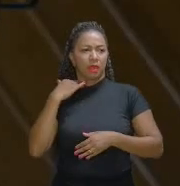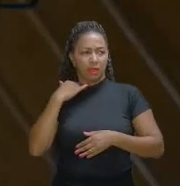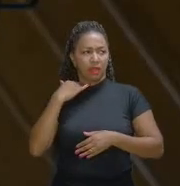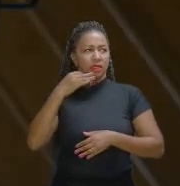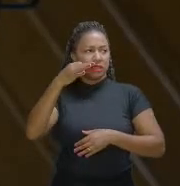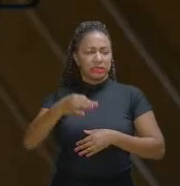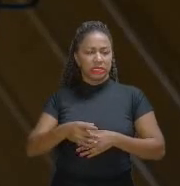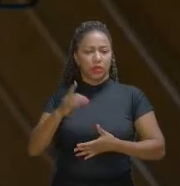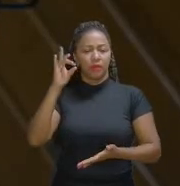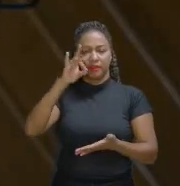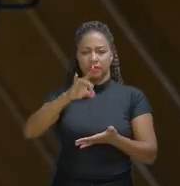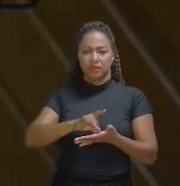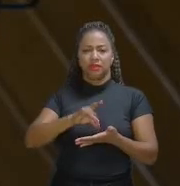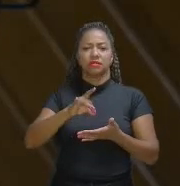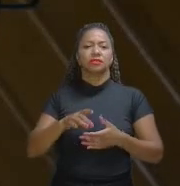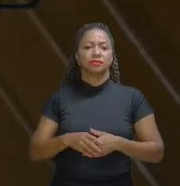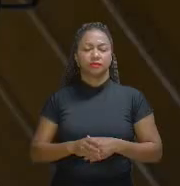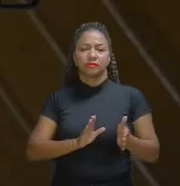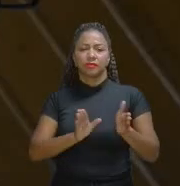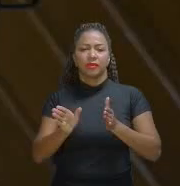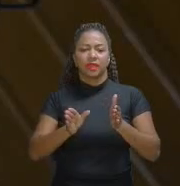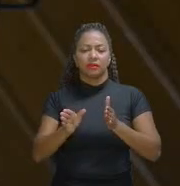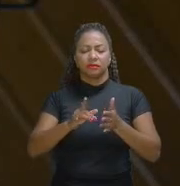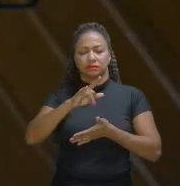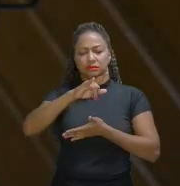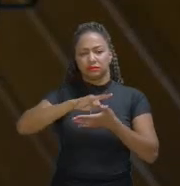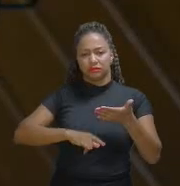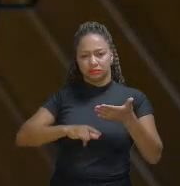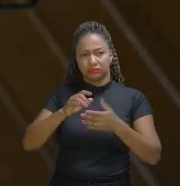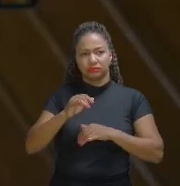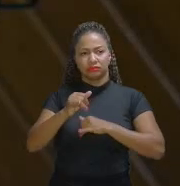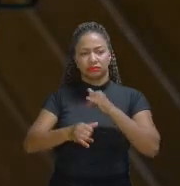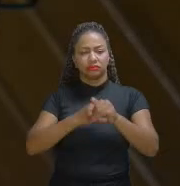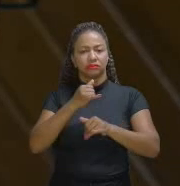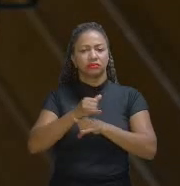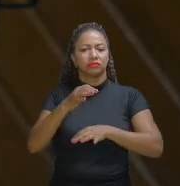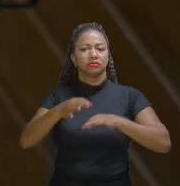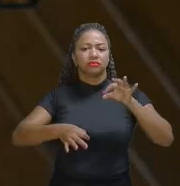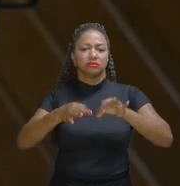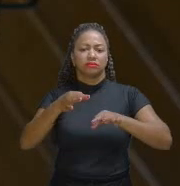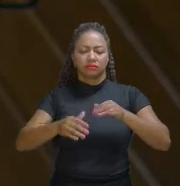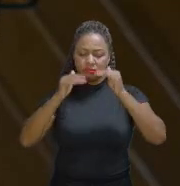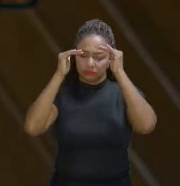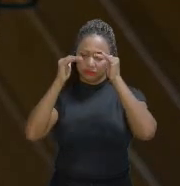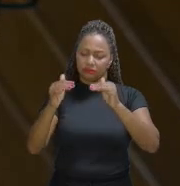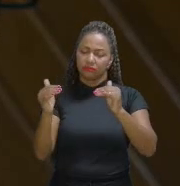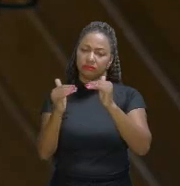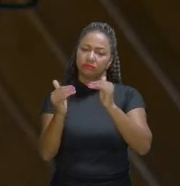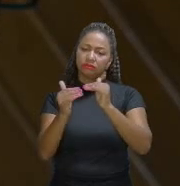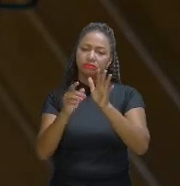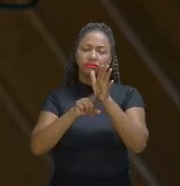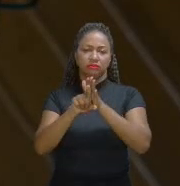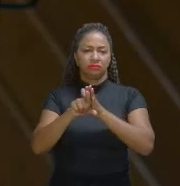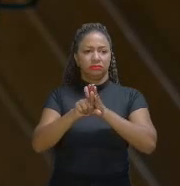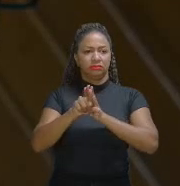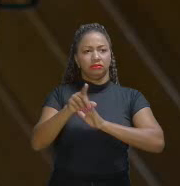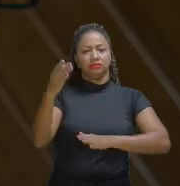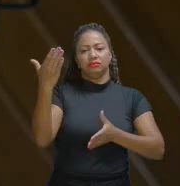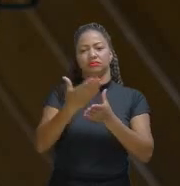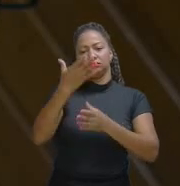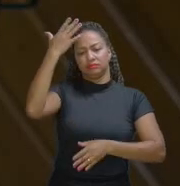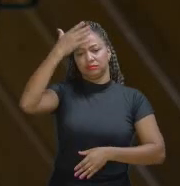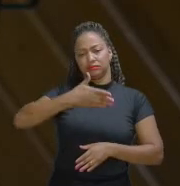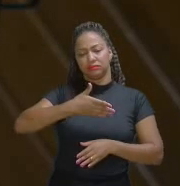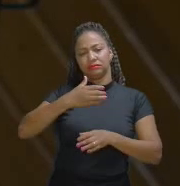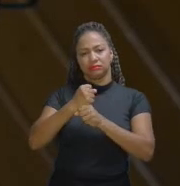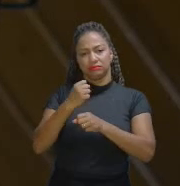forma oficial, o acesso aos extratos eletrônicos pela Justiça Eleitoral cumpriu a finalidade fiscalizatória do processo de prestação